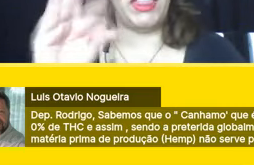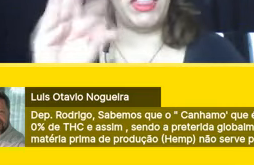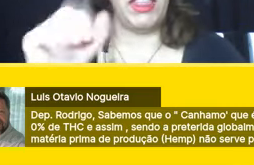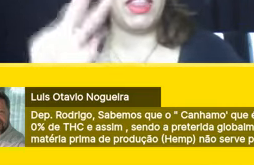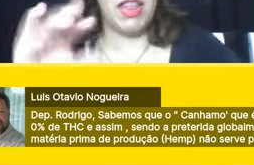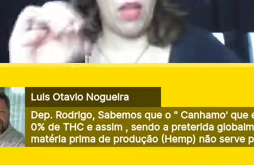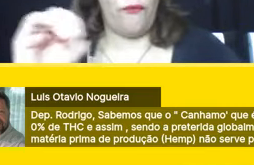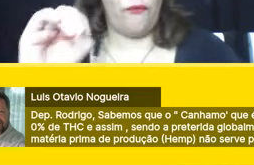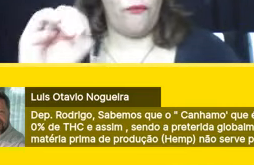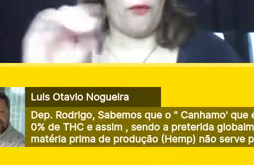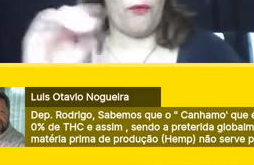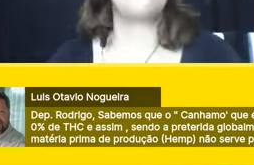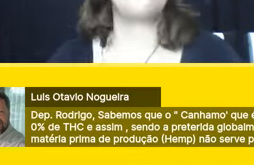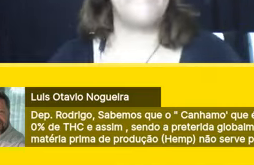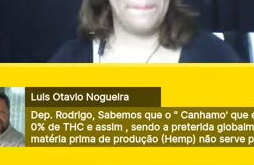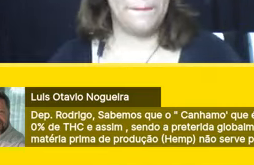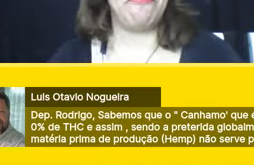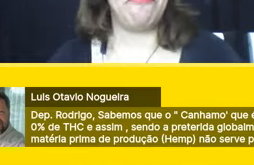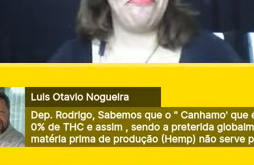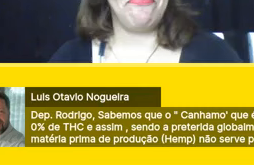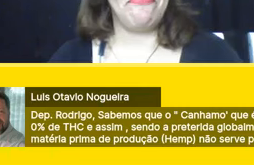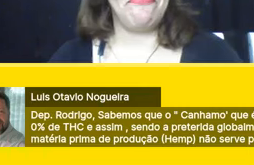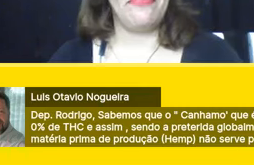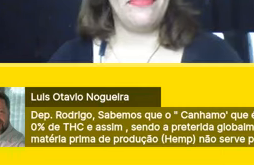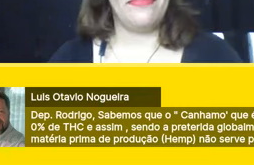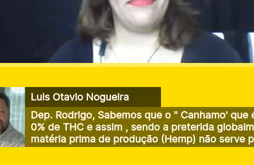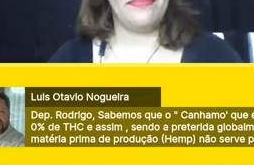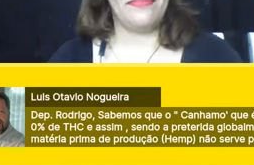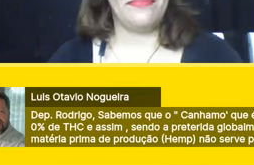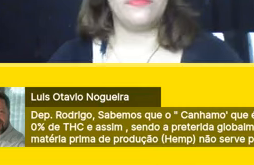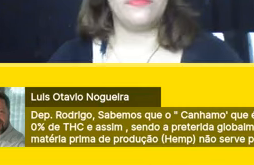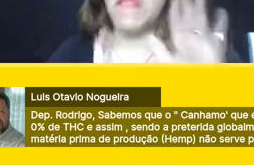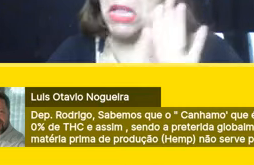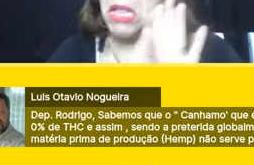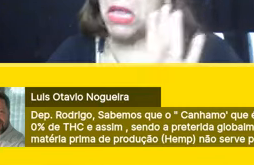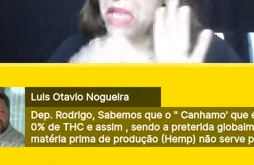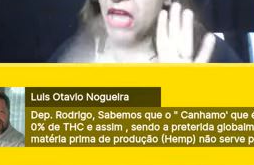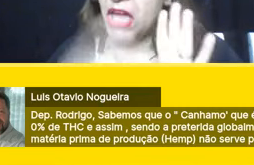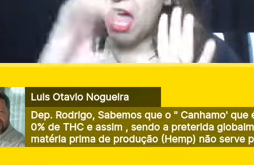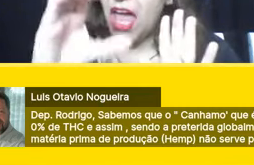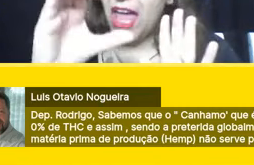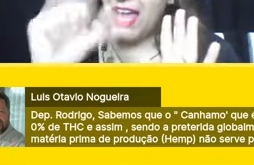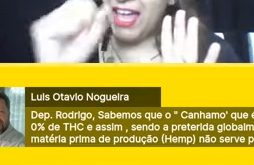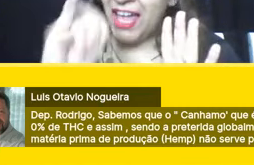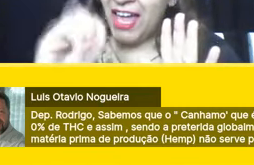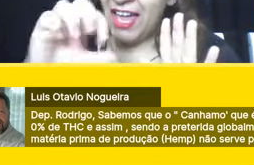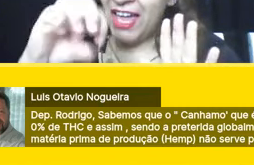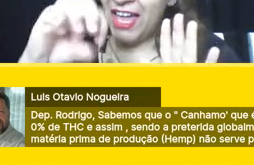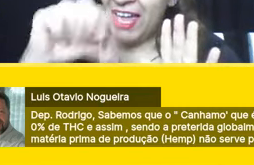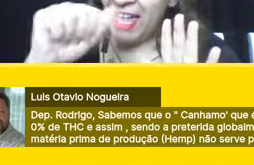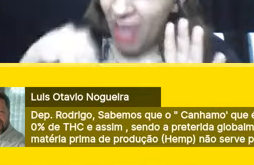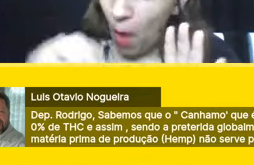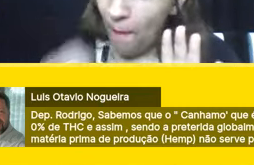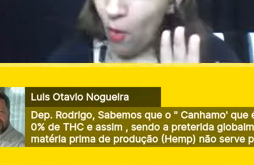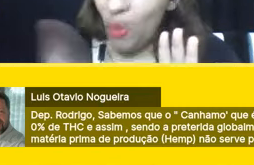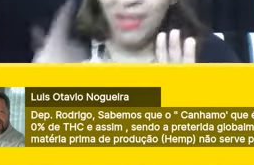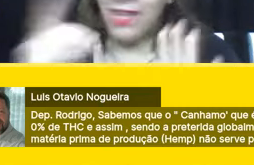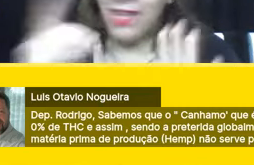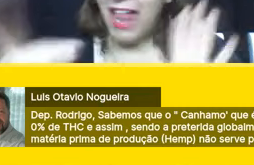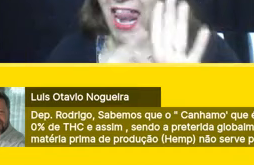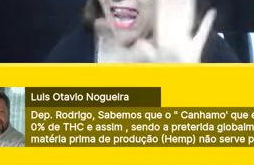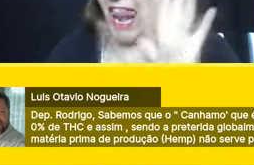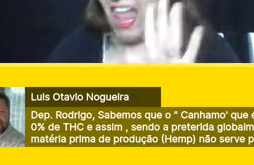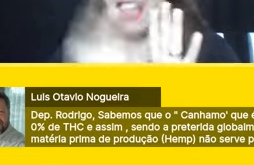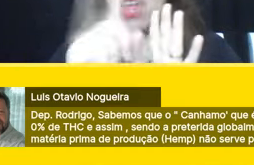Otávio. Isso. Agora, deputado, isso está na lei aí? Cânhamo? Não, não. O